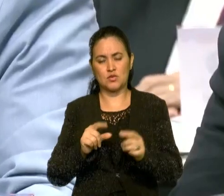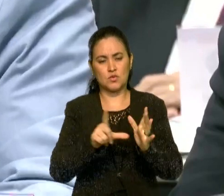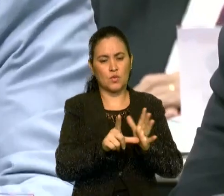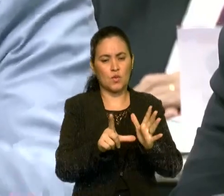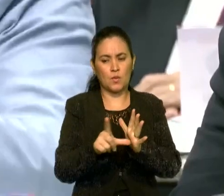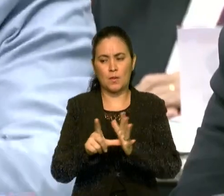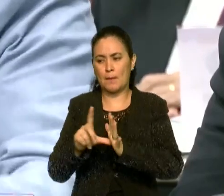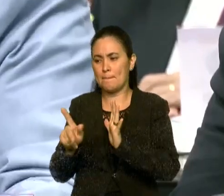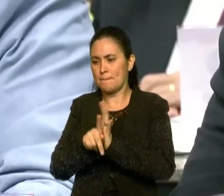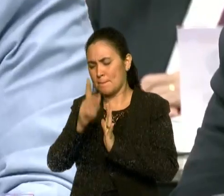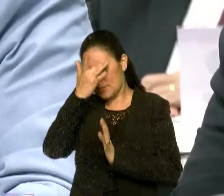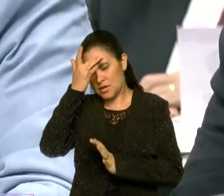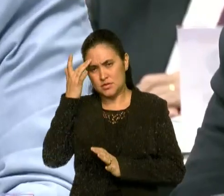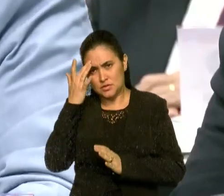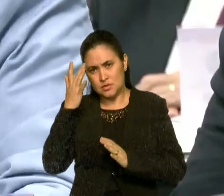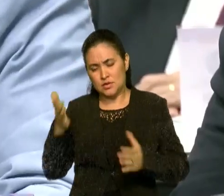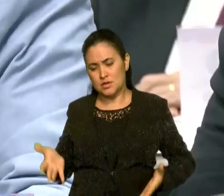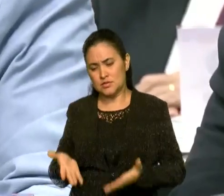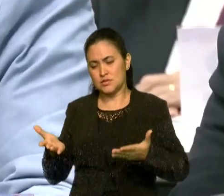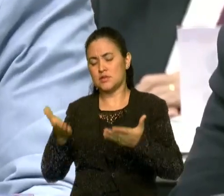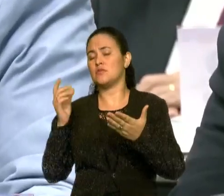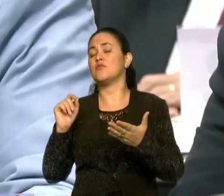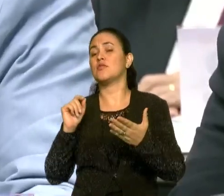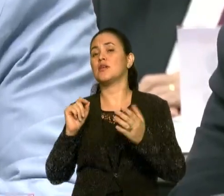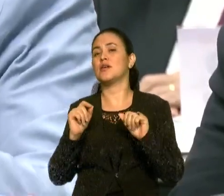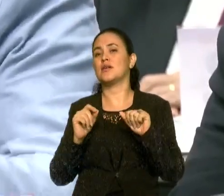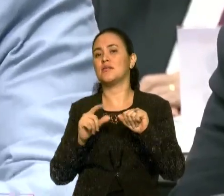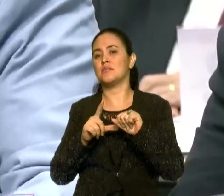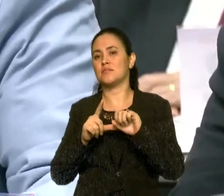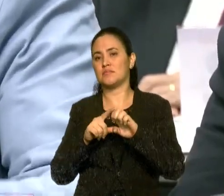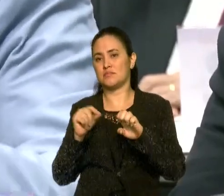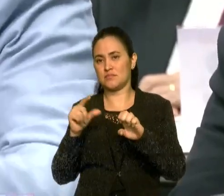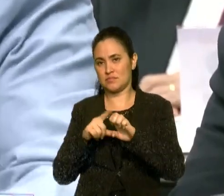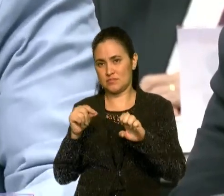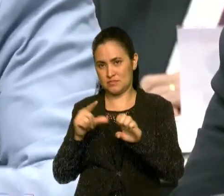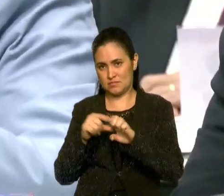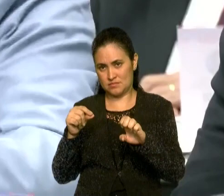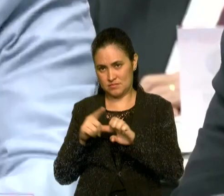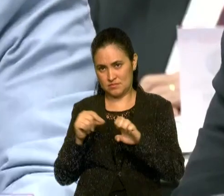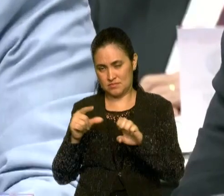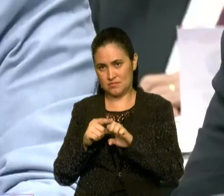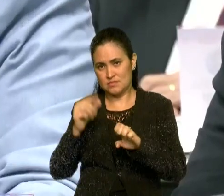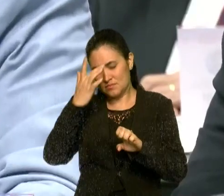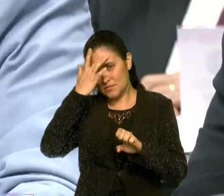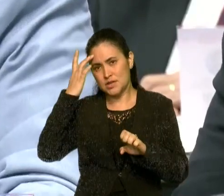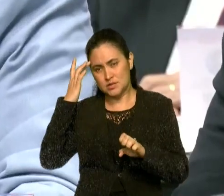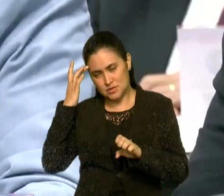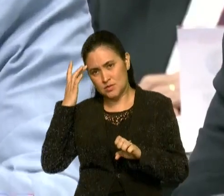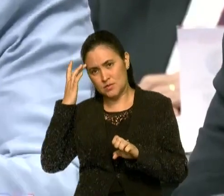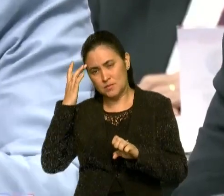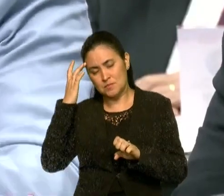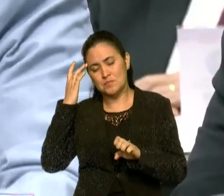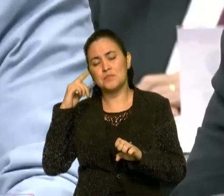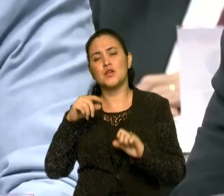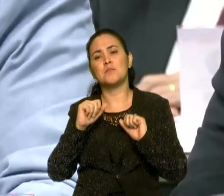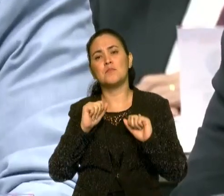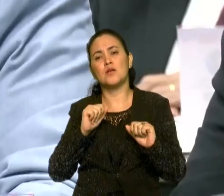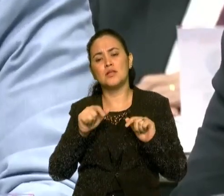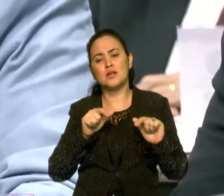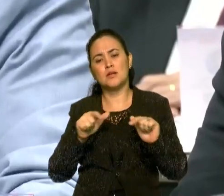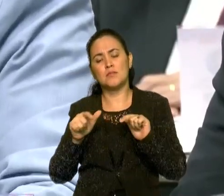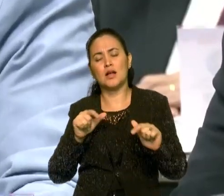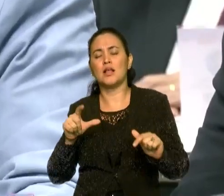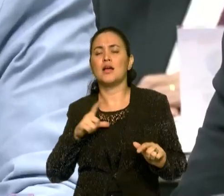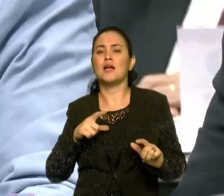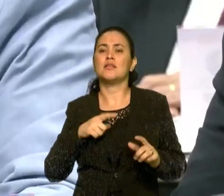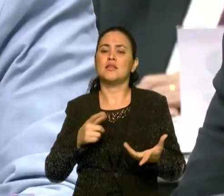incentivando o empreendedorismo nas pessoas, dando oportunidade às pessoas trabalharem e ter a sua própria renda e poder ter sua dignidade.